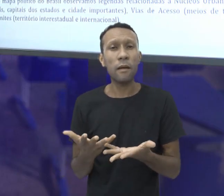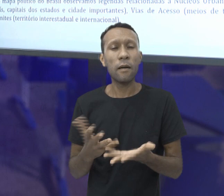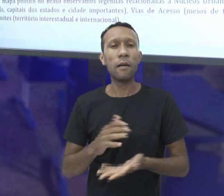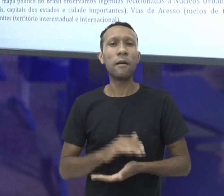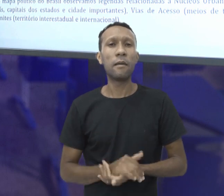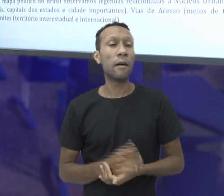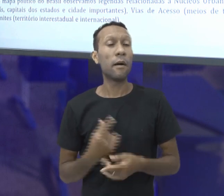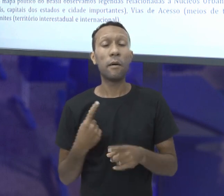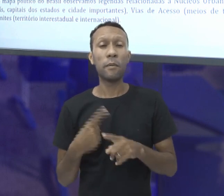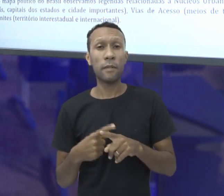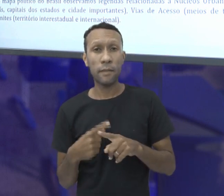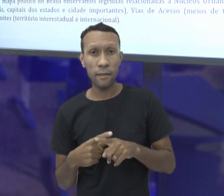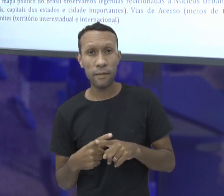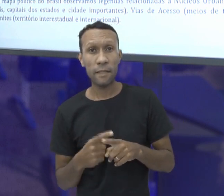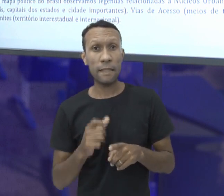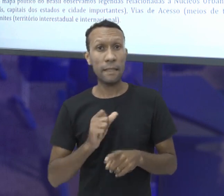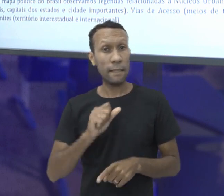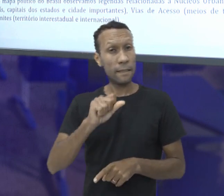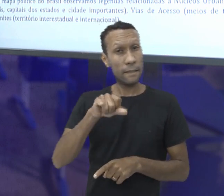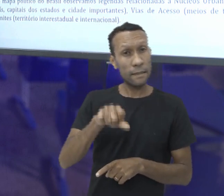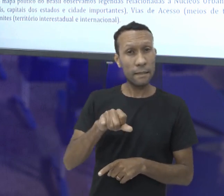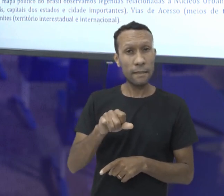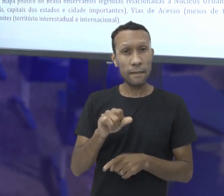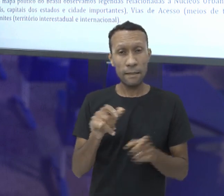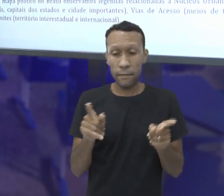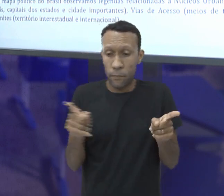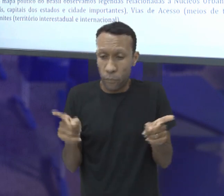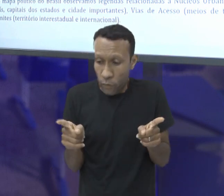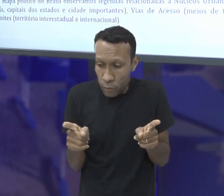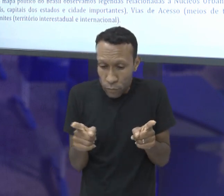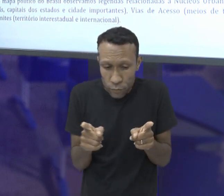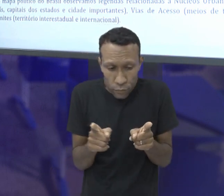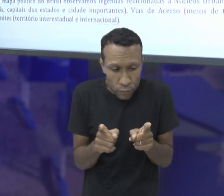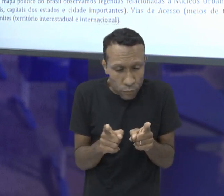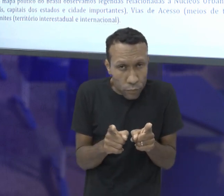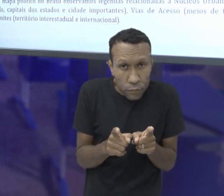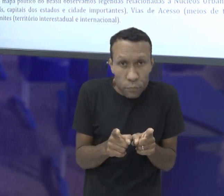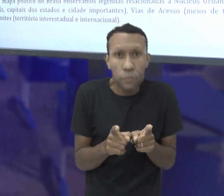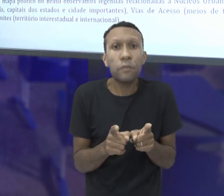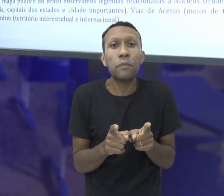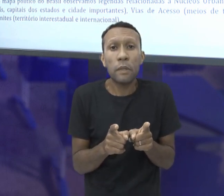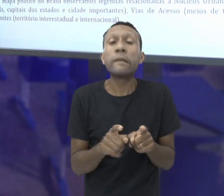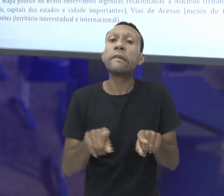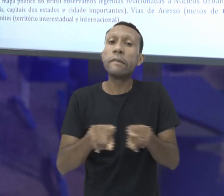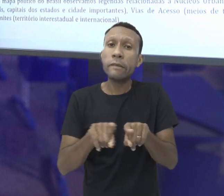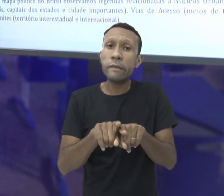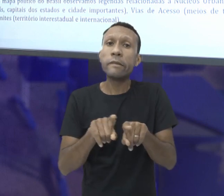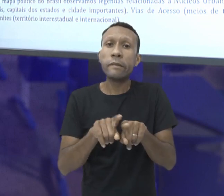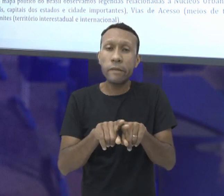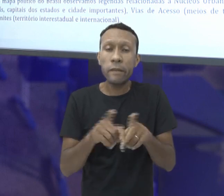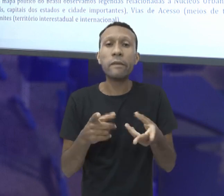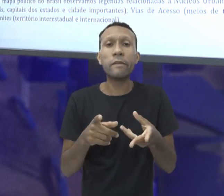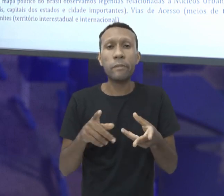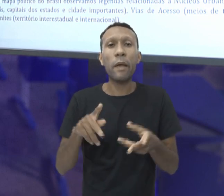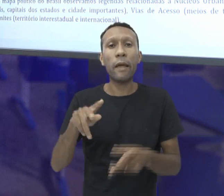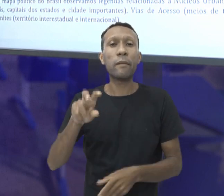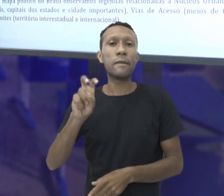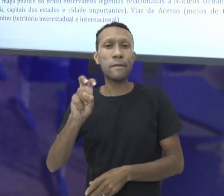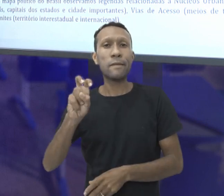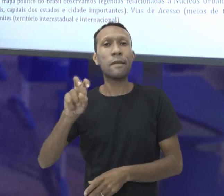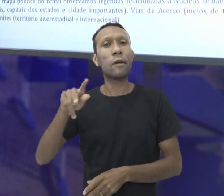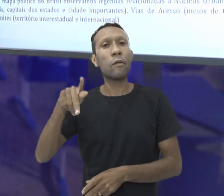dessa escala é que, se formos diminuir a imagem da barra da escala, diminui junto também garantindo a mesma